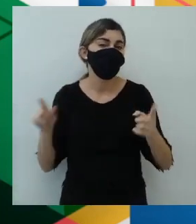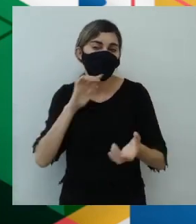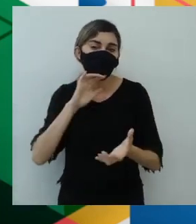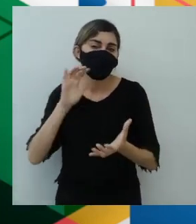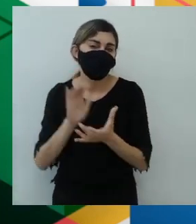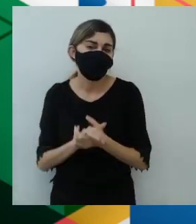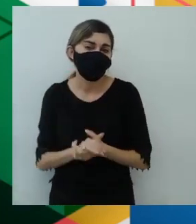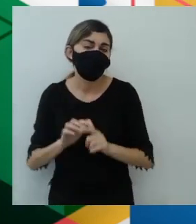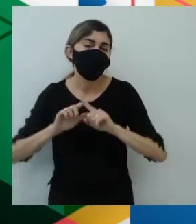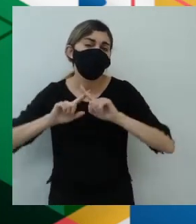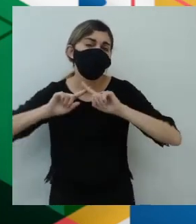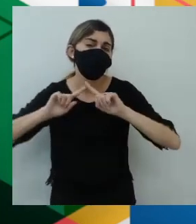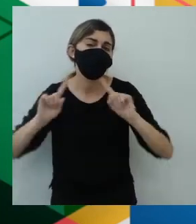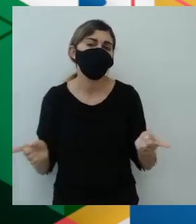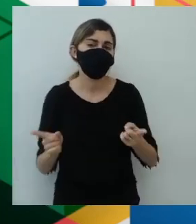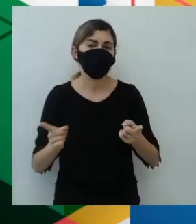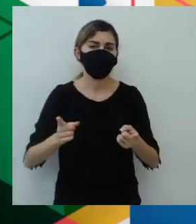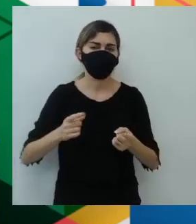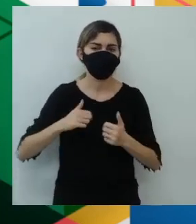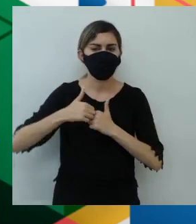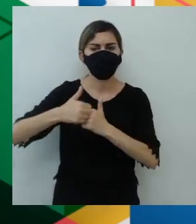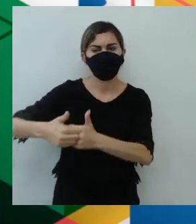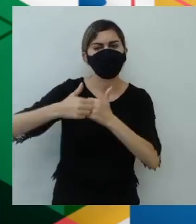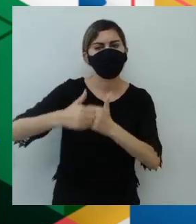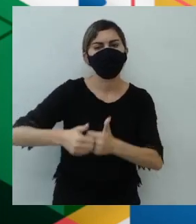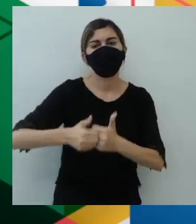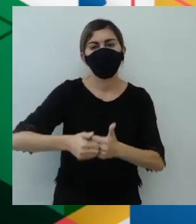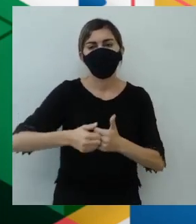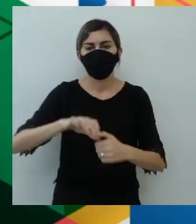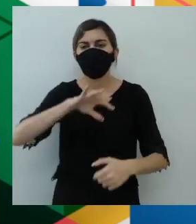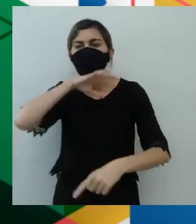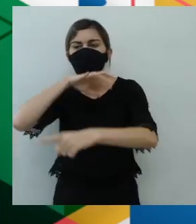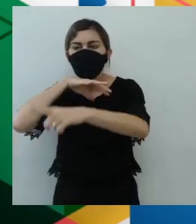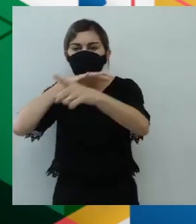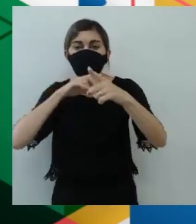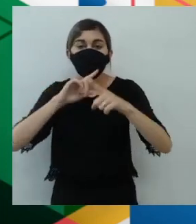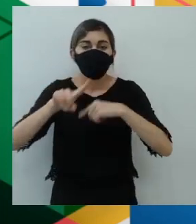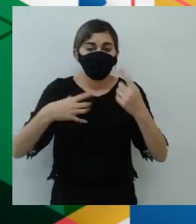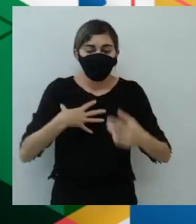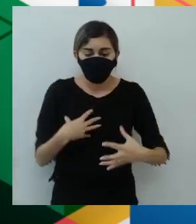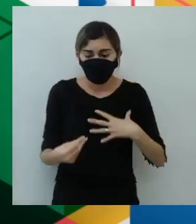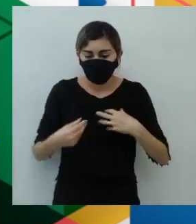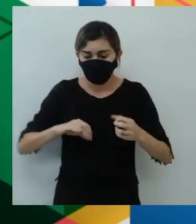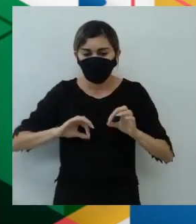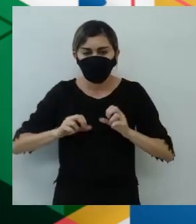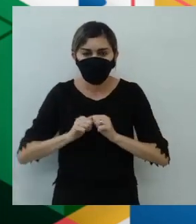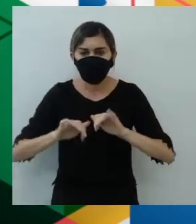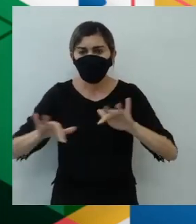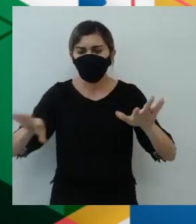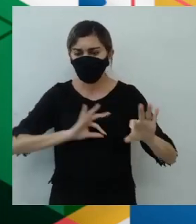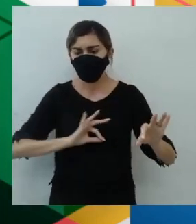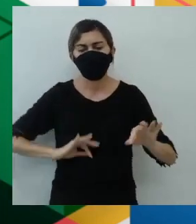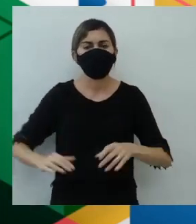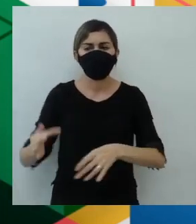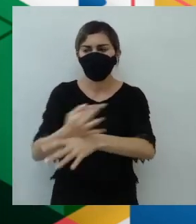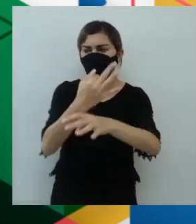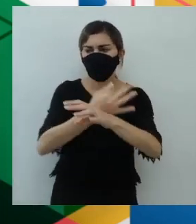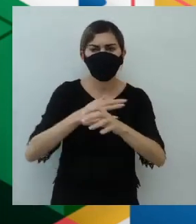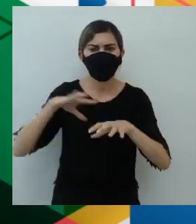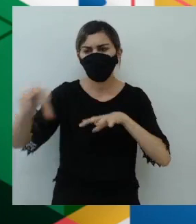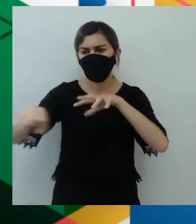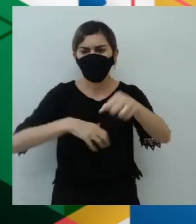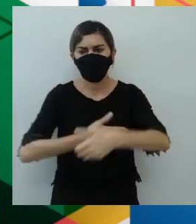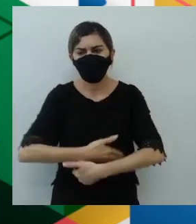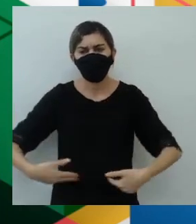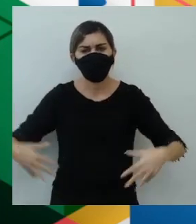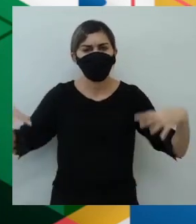marido e a perseguir os animais. Depois aparecem as oncinhas e os animais terão que aguentar com a fome